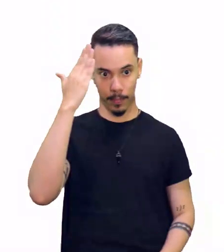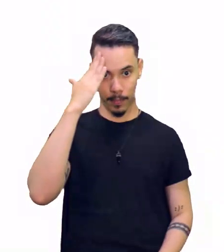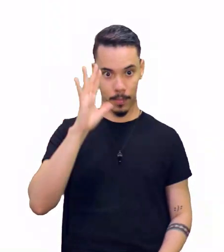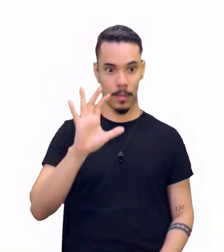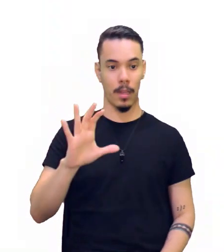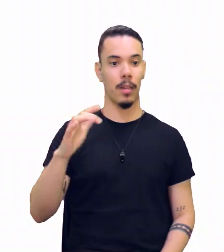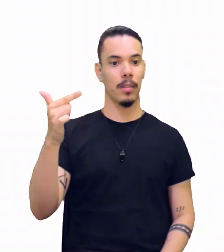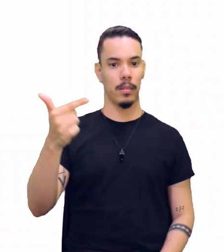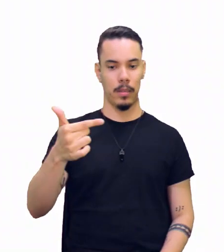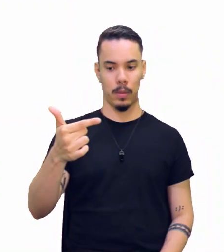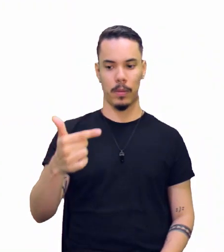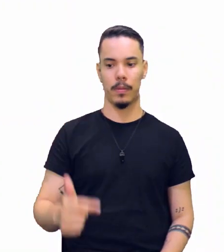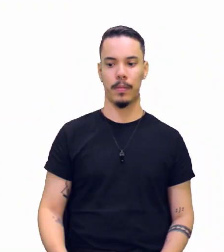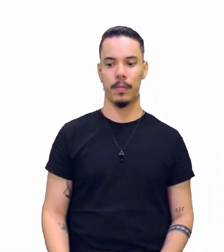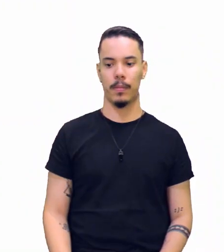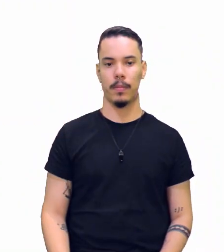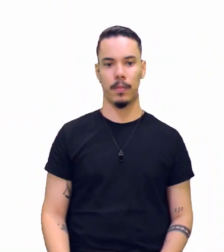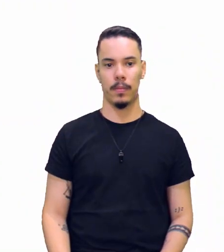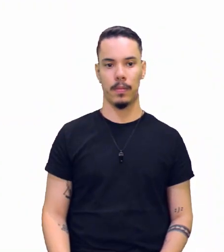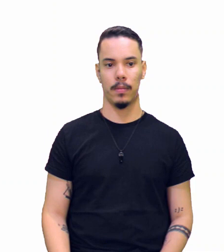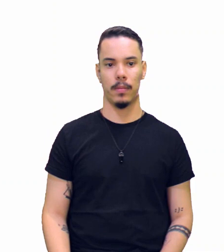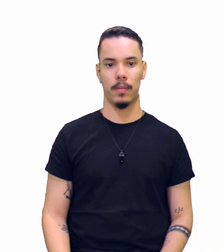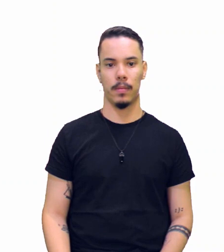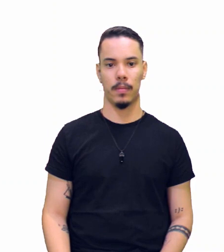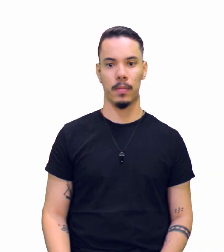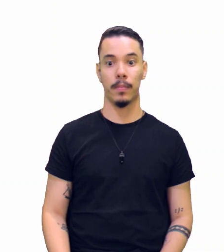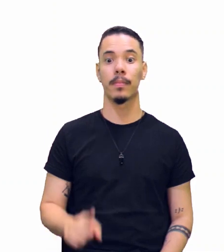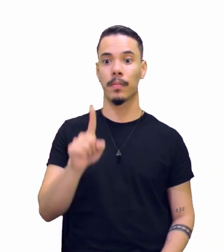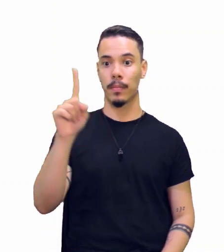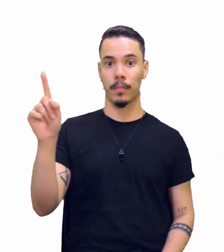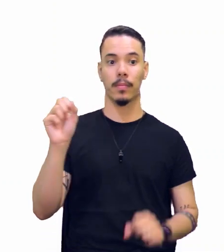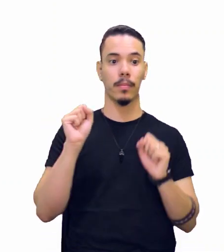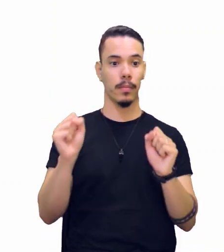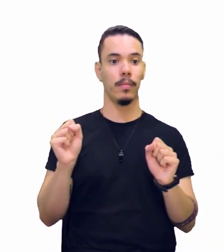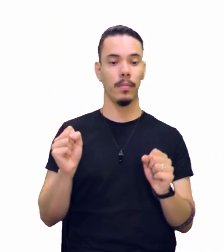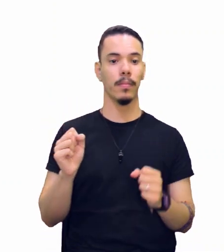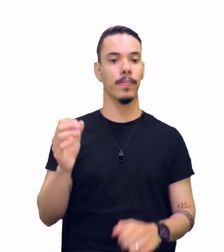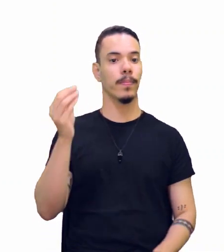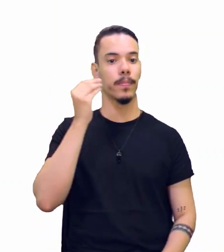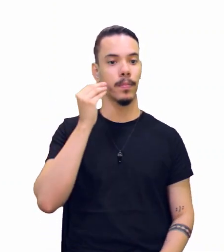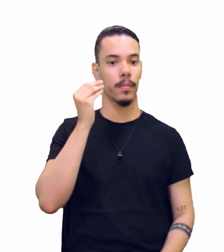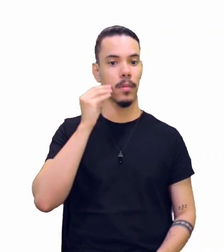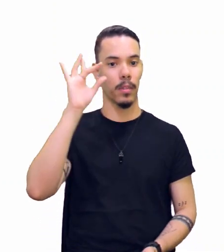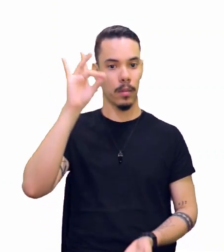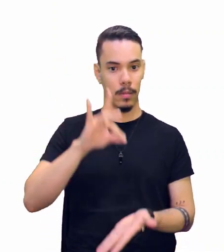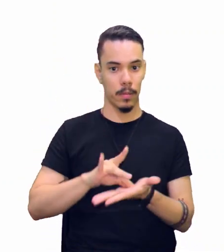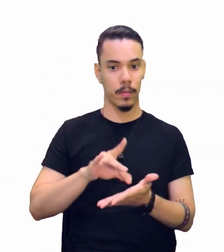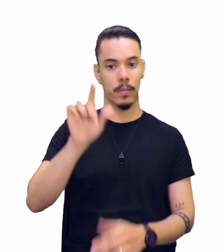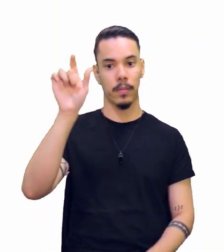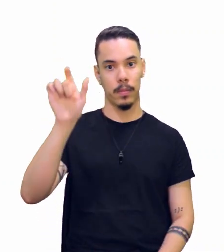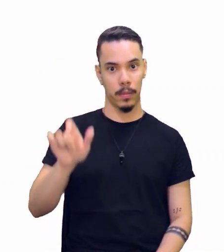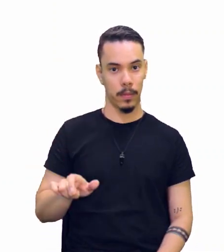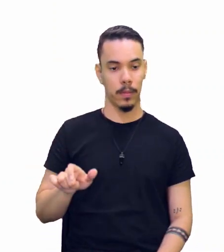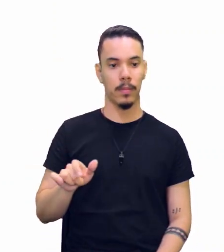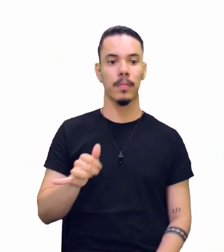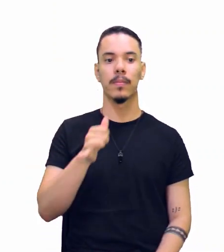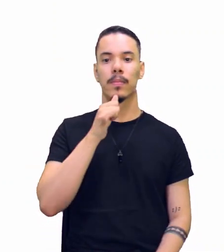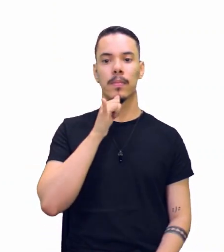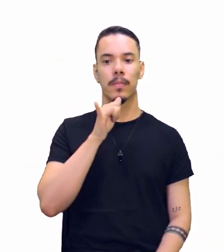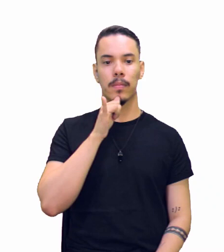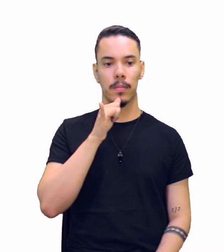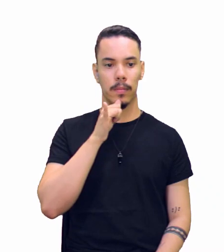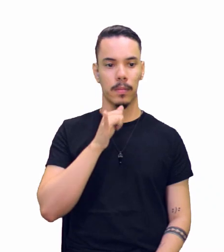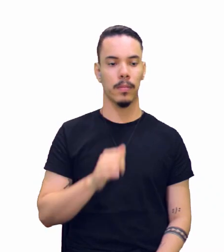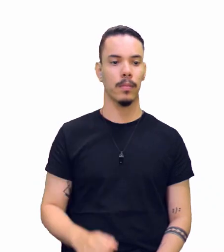para a segunda. O zero conditional em inglês pode expressar um fato verdadeiro sobre uma pessoa. Um exemplo